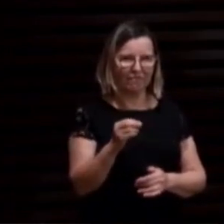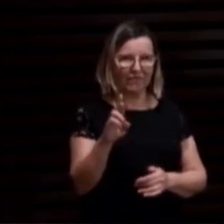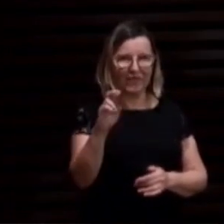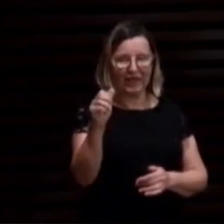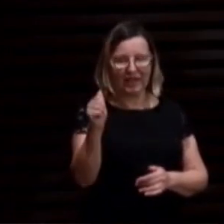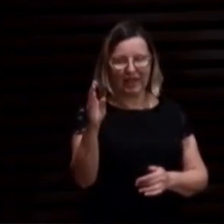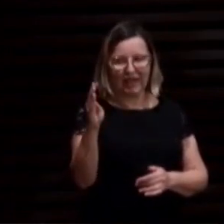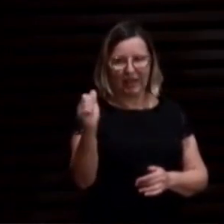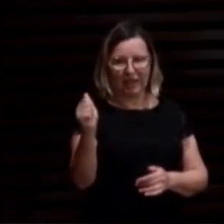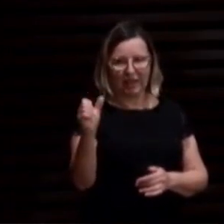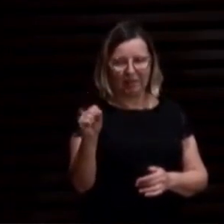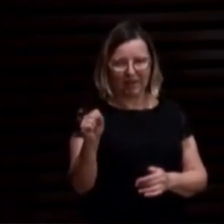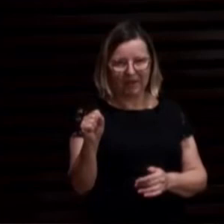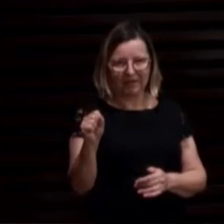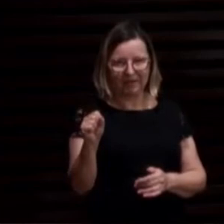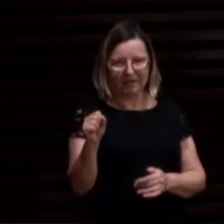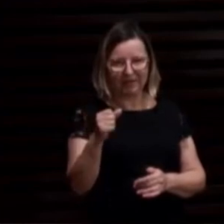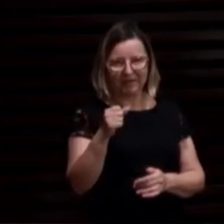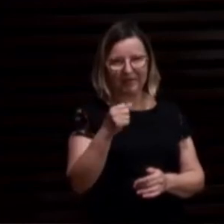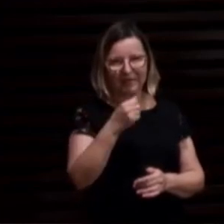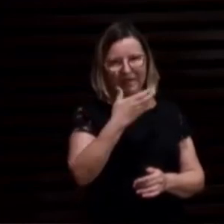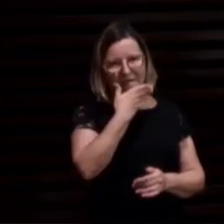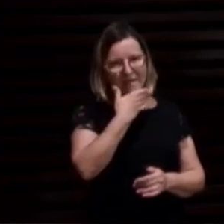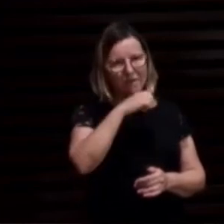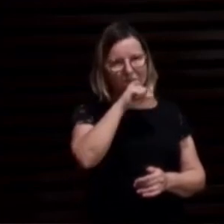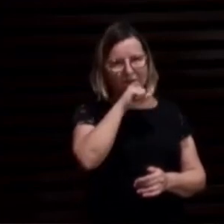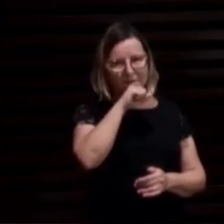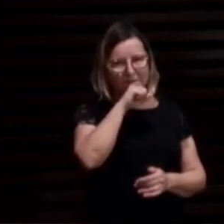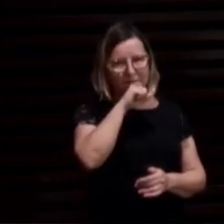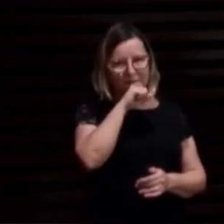Abás, pai, filho do pai.